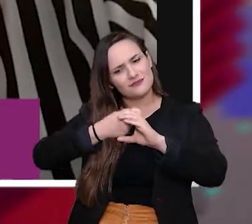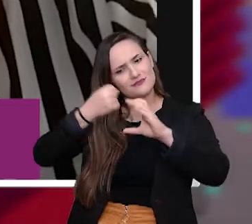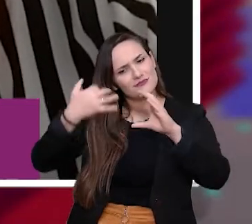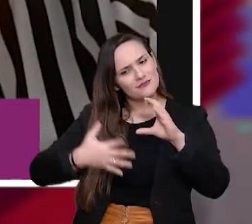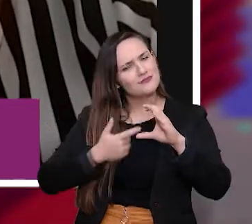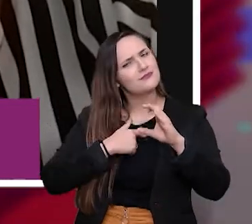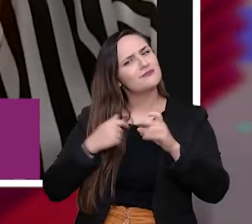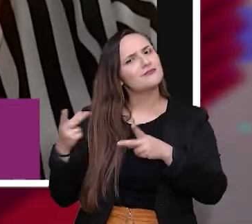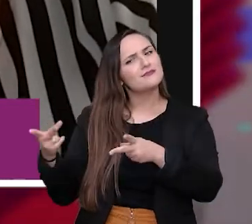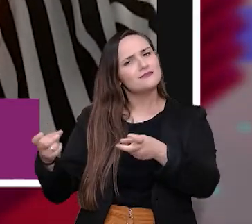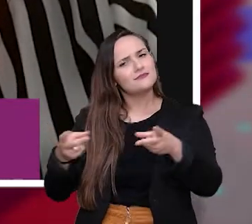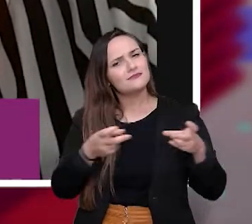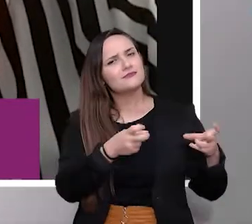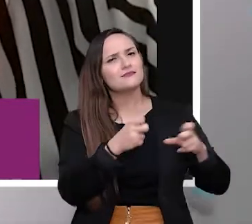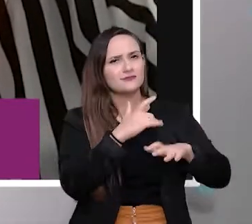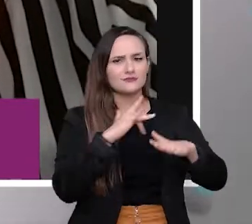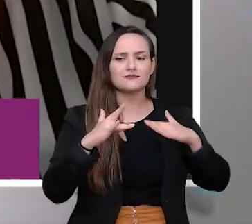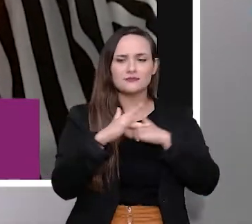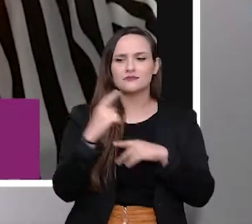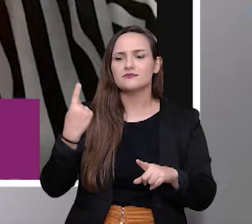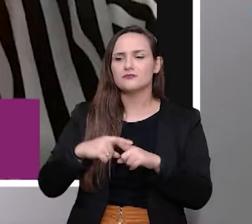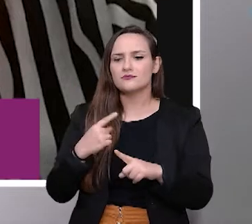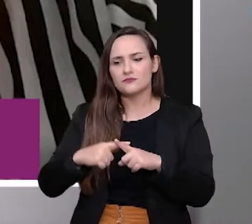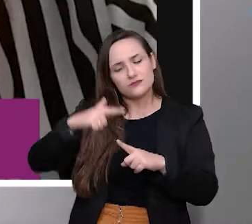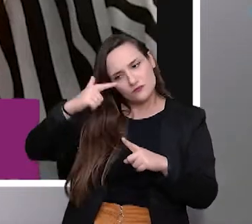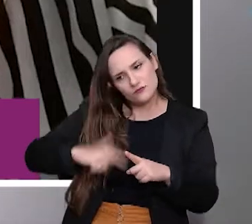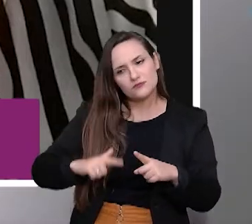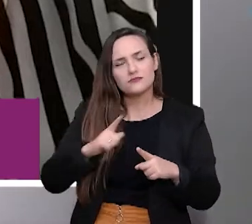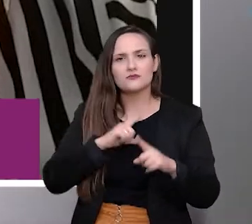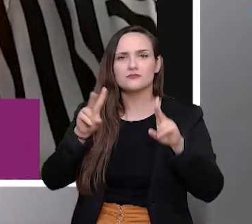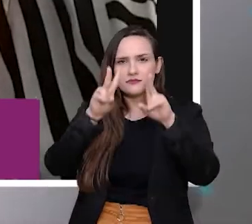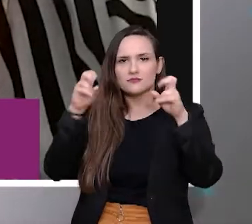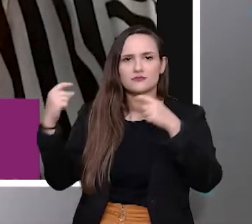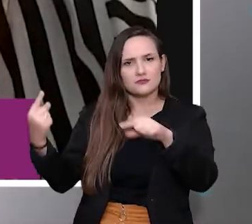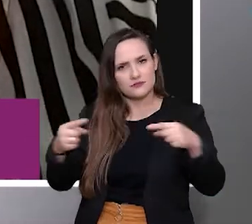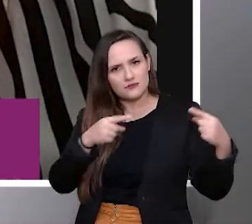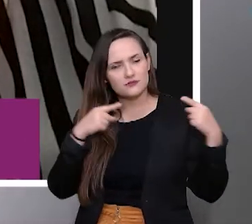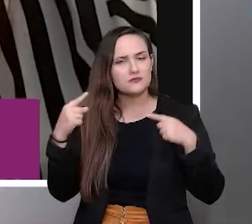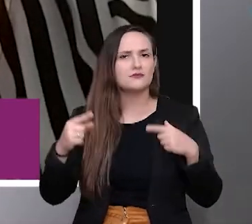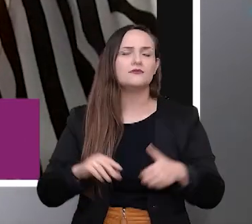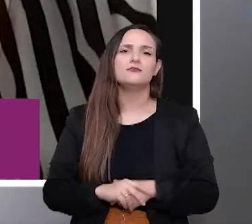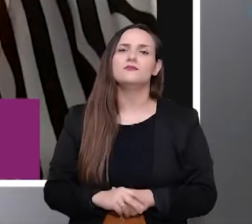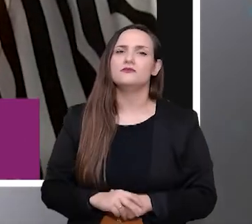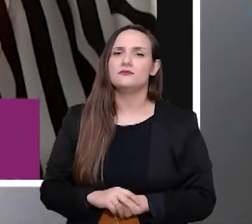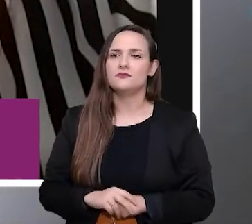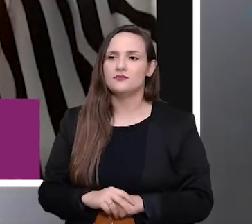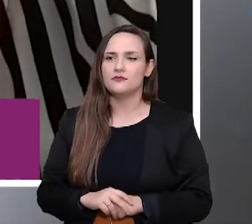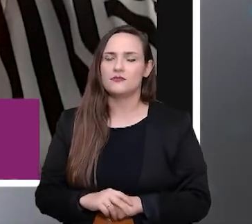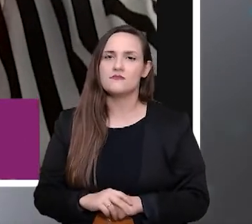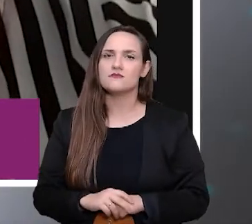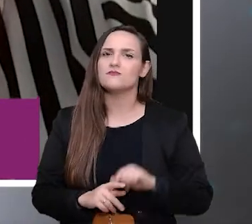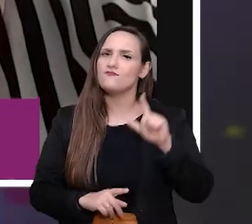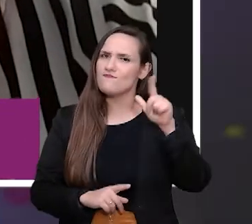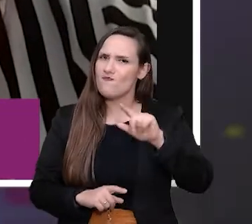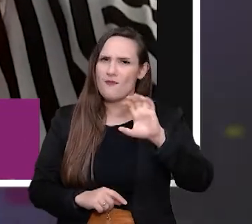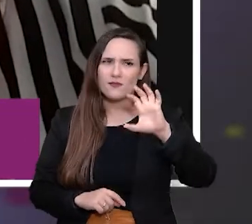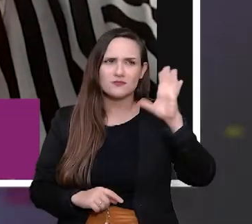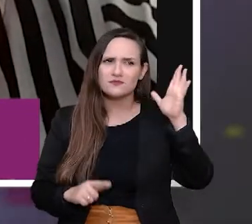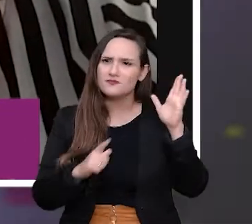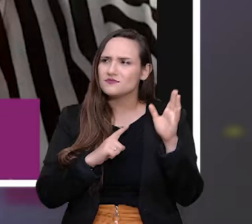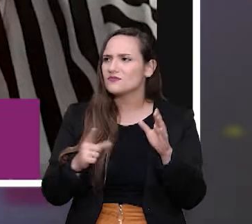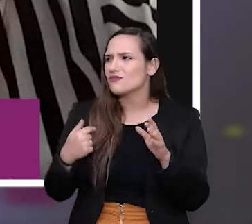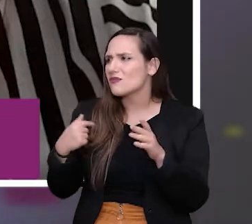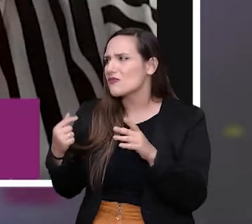traços agora com as redes sociais e com as discussões que voltaram aí em evidência, muito claro em